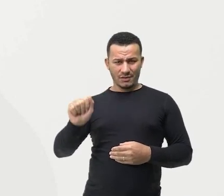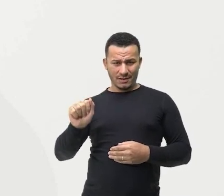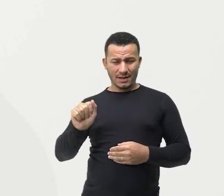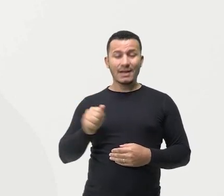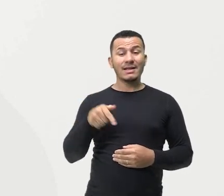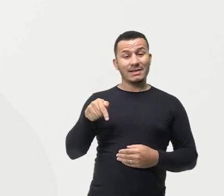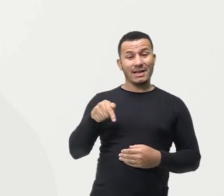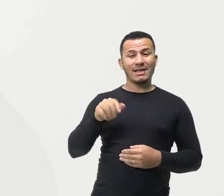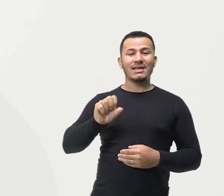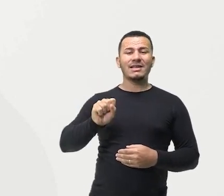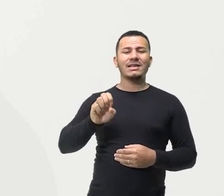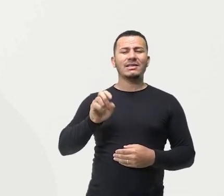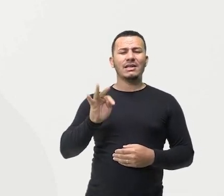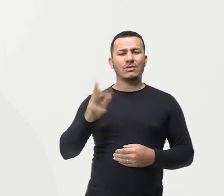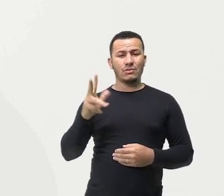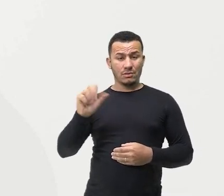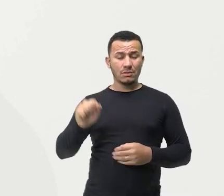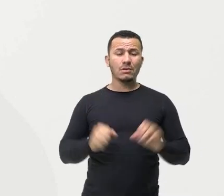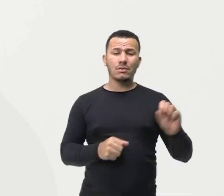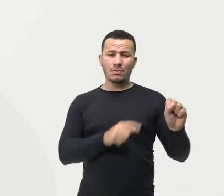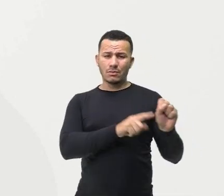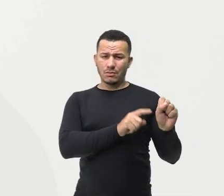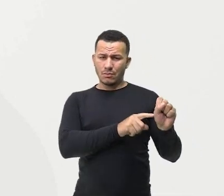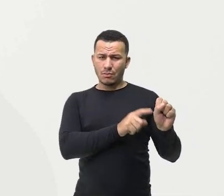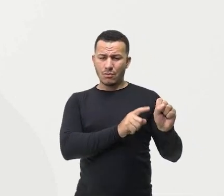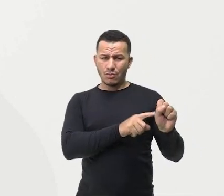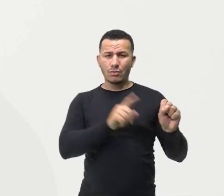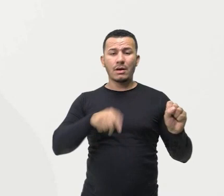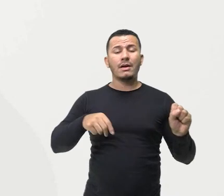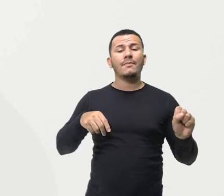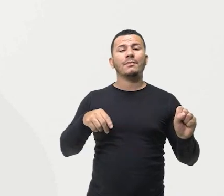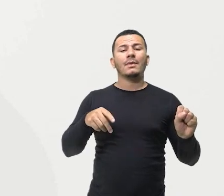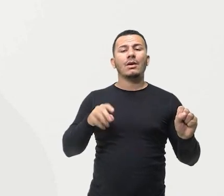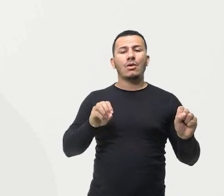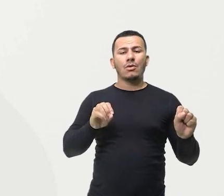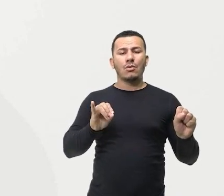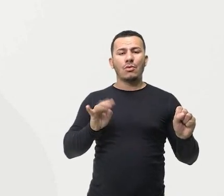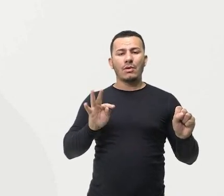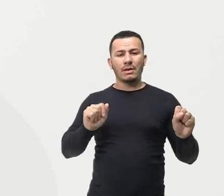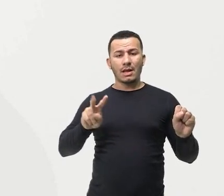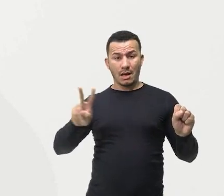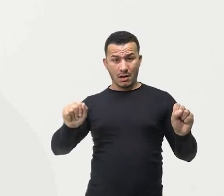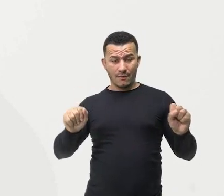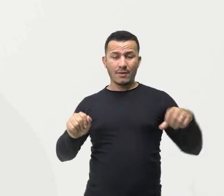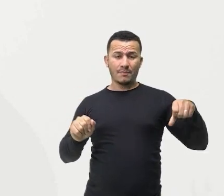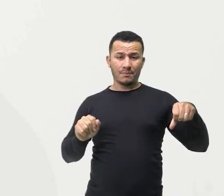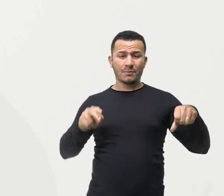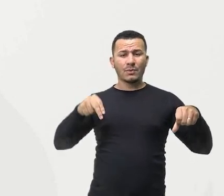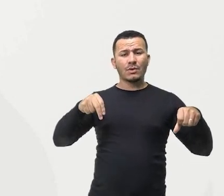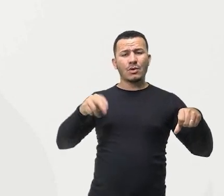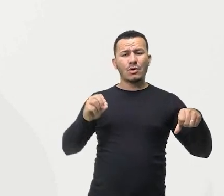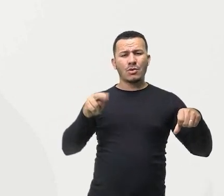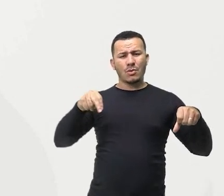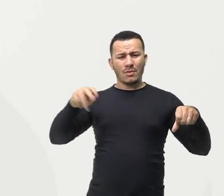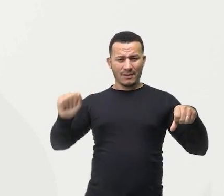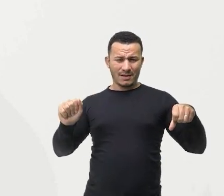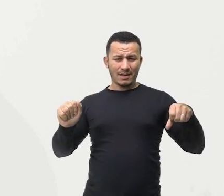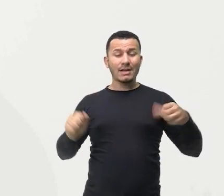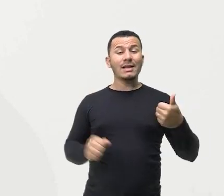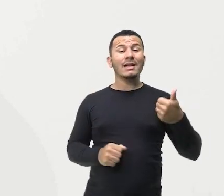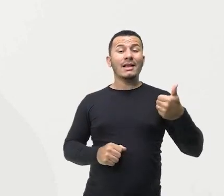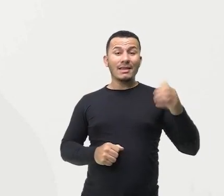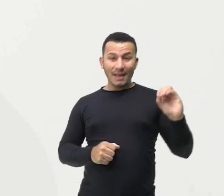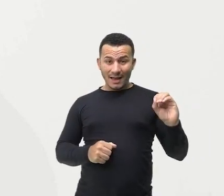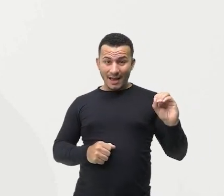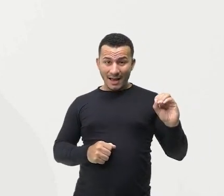versos, septilha. 8 versos, vamos ter uma oitava. 9 versos, uma nona. E quando eu tenho